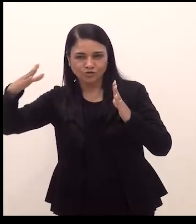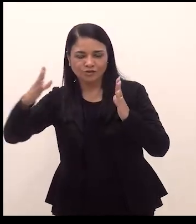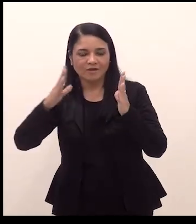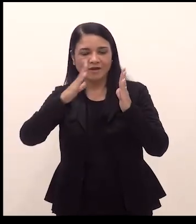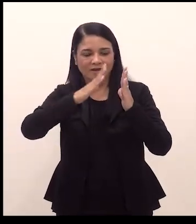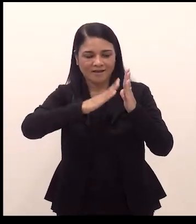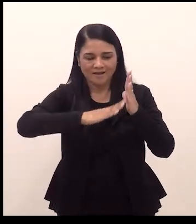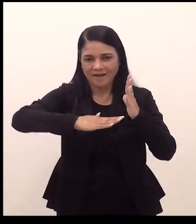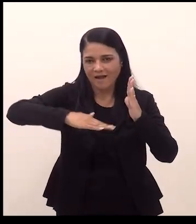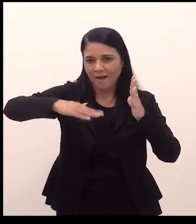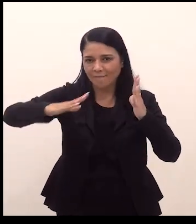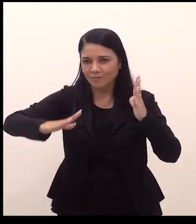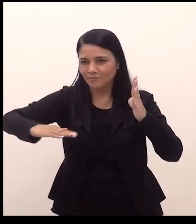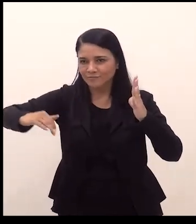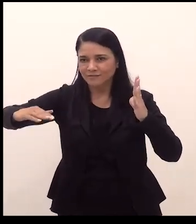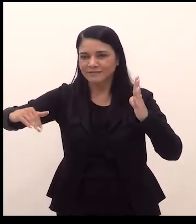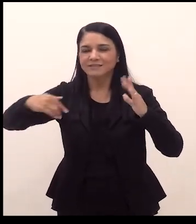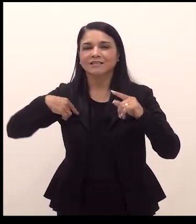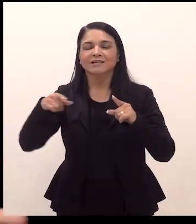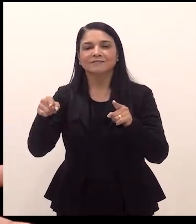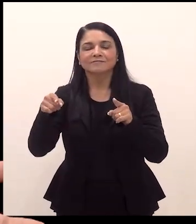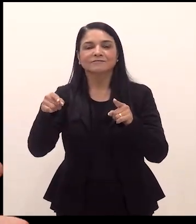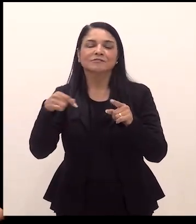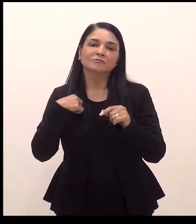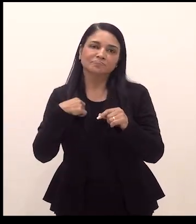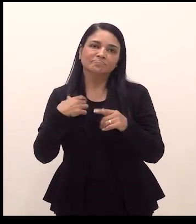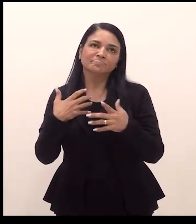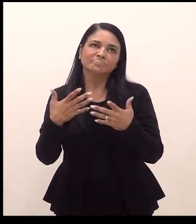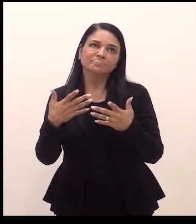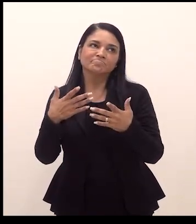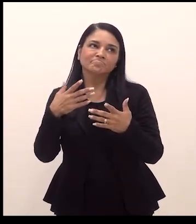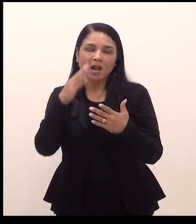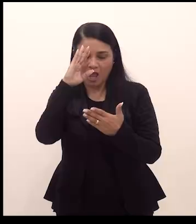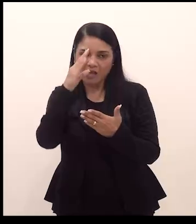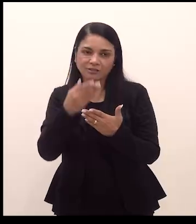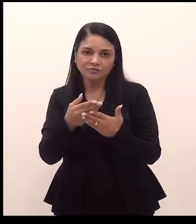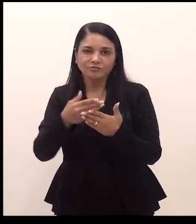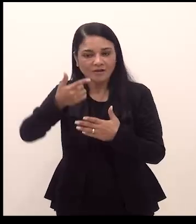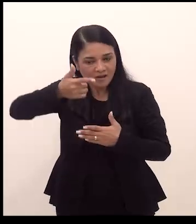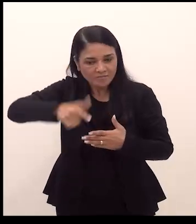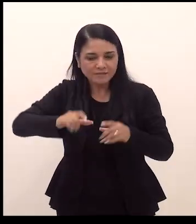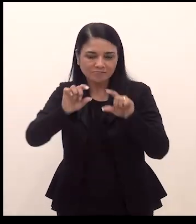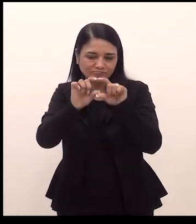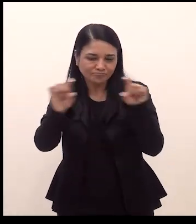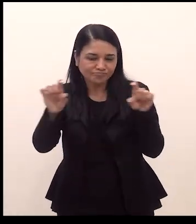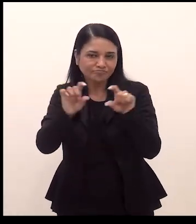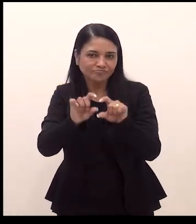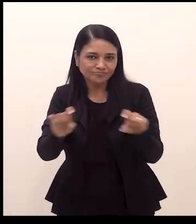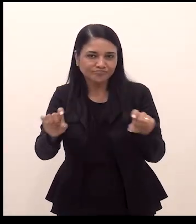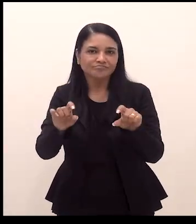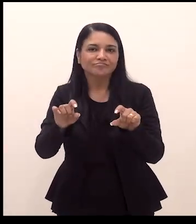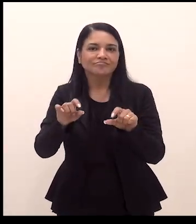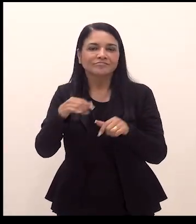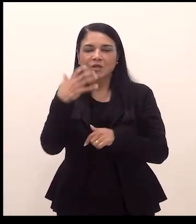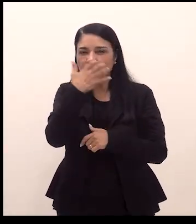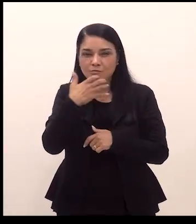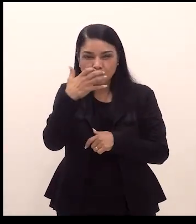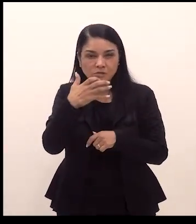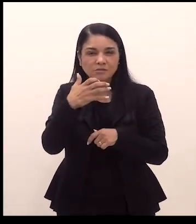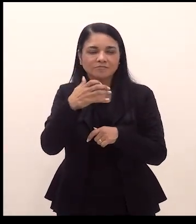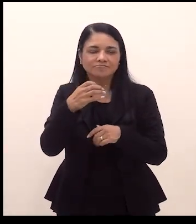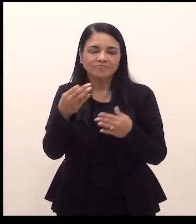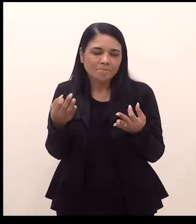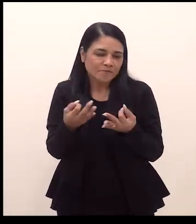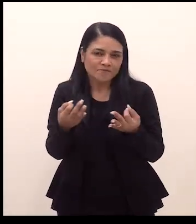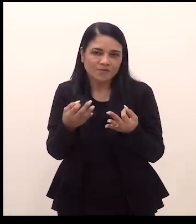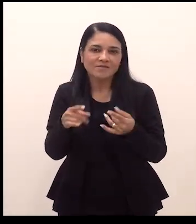uma melodia, uma harmonia, eu apostaria num denominador comum que talvez seja a repetição bem feita, né? Acho que